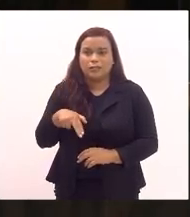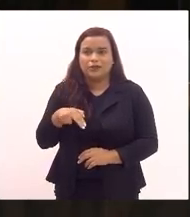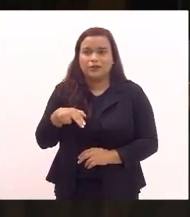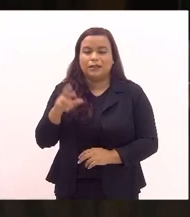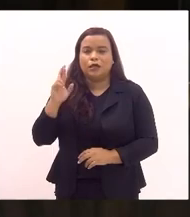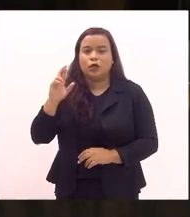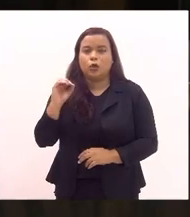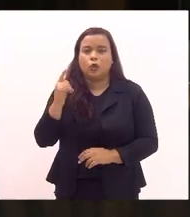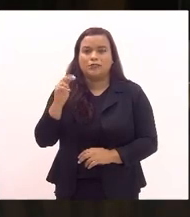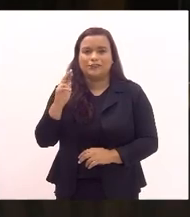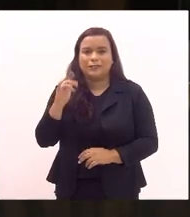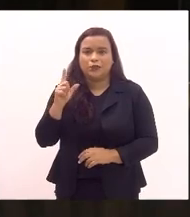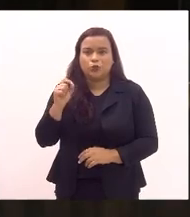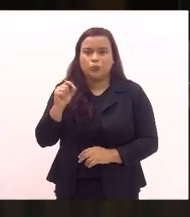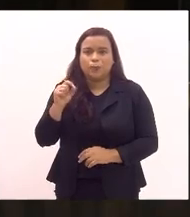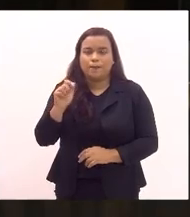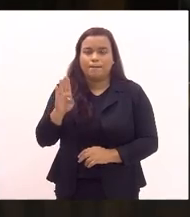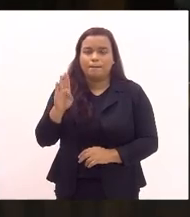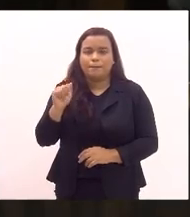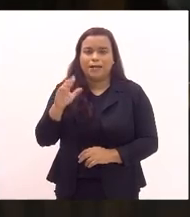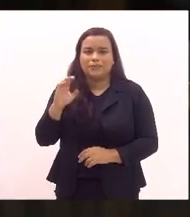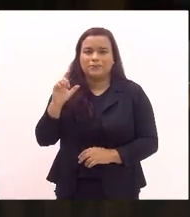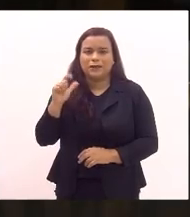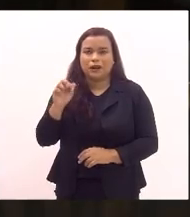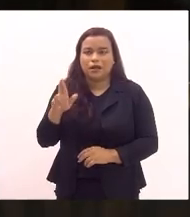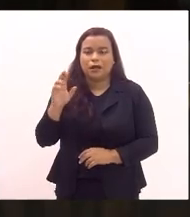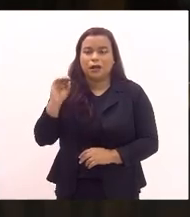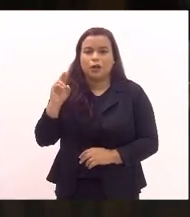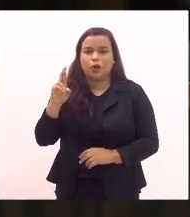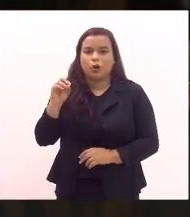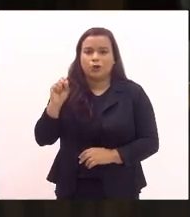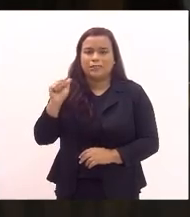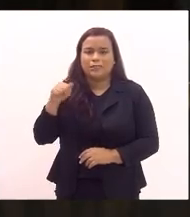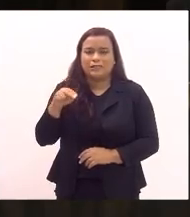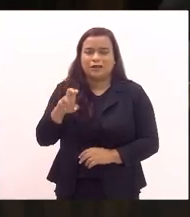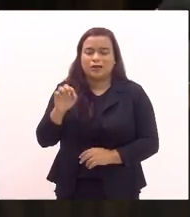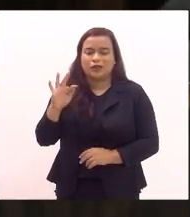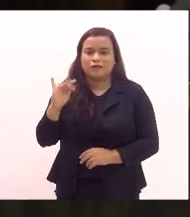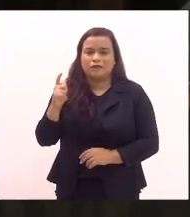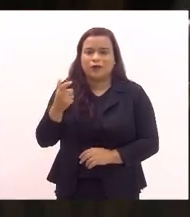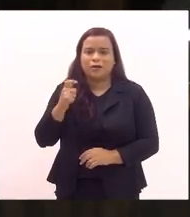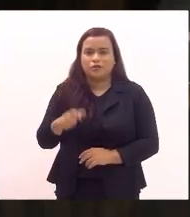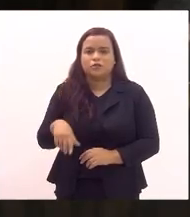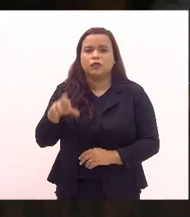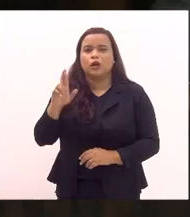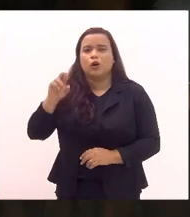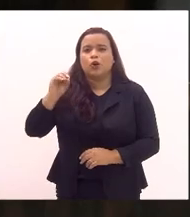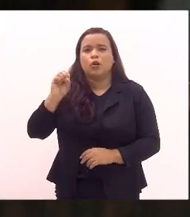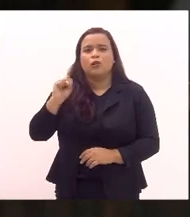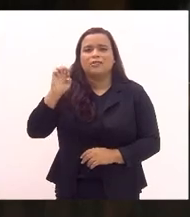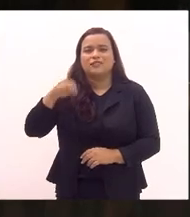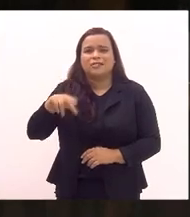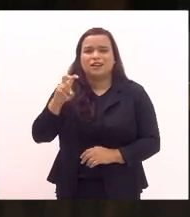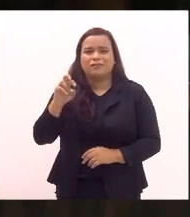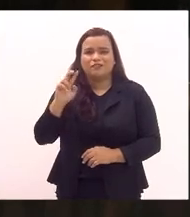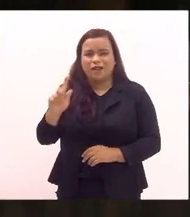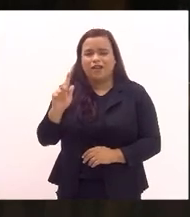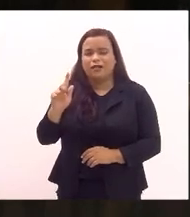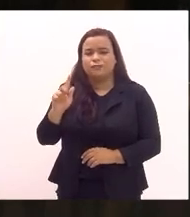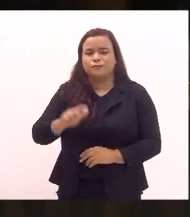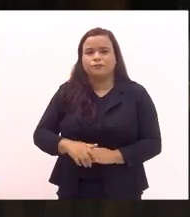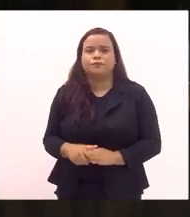Rodrigo Barcela Rodrigo Bacelar Rosane Félix Rosane Félix rosenverg Reis